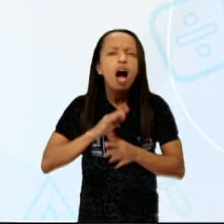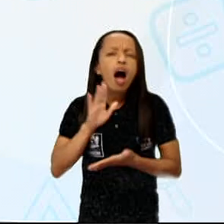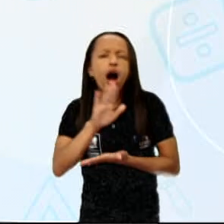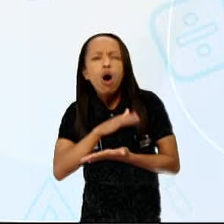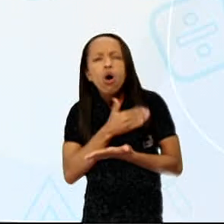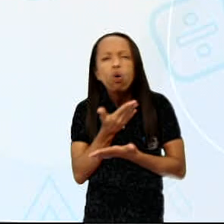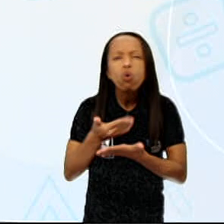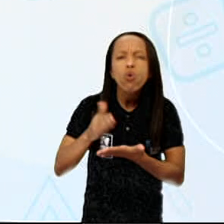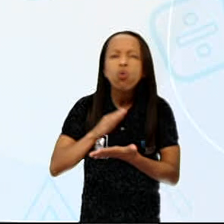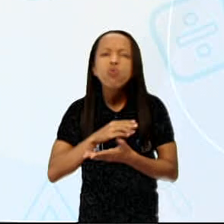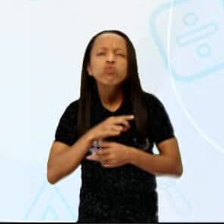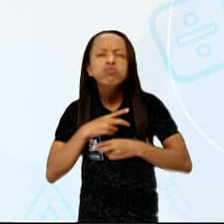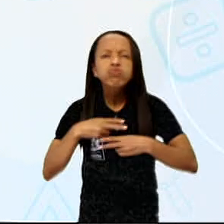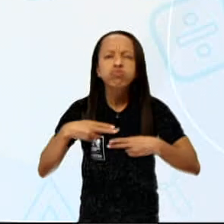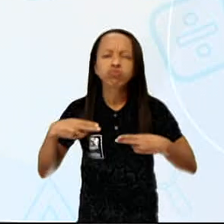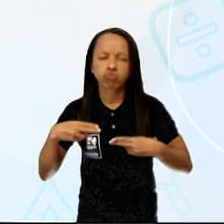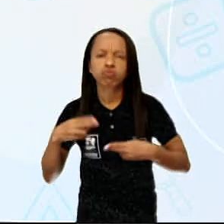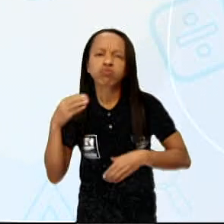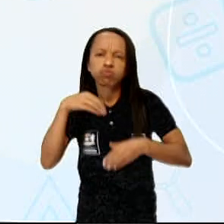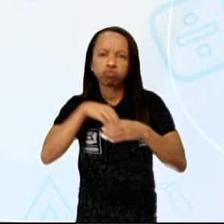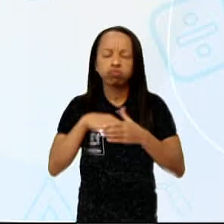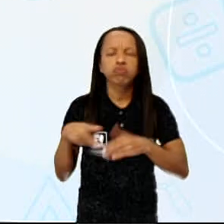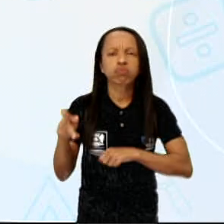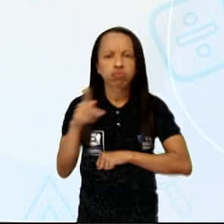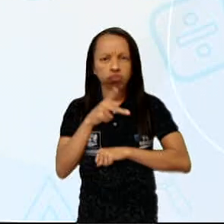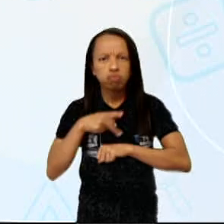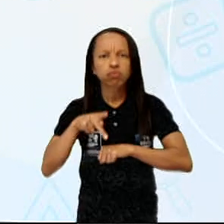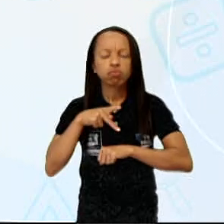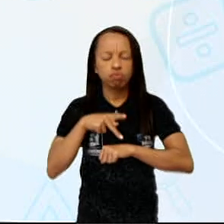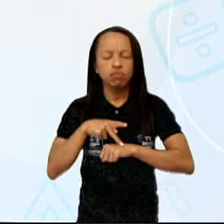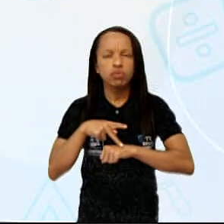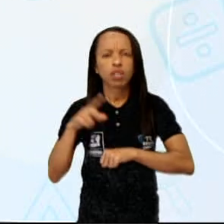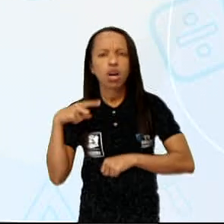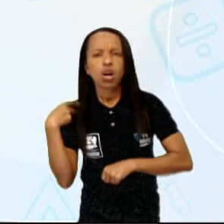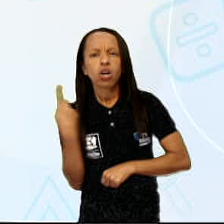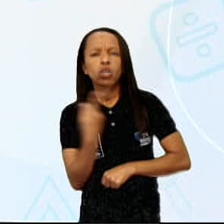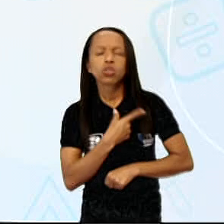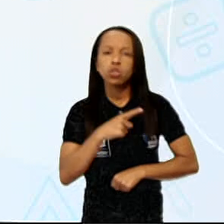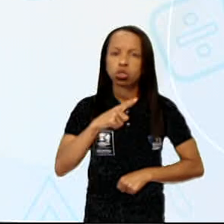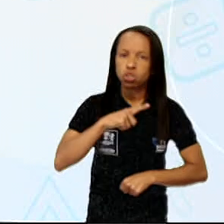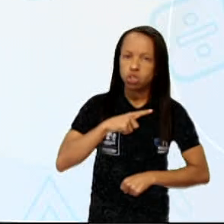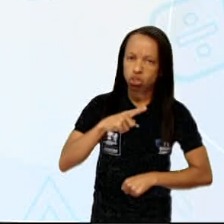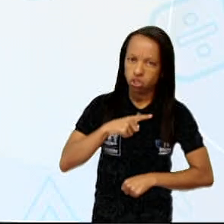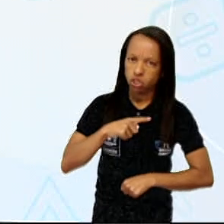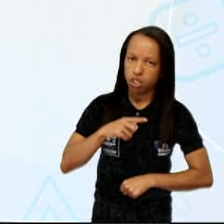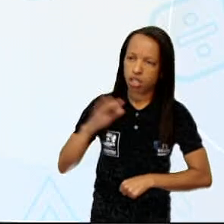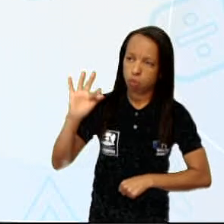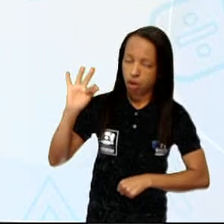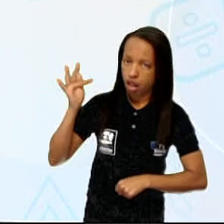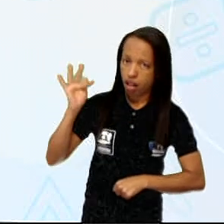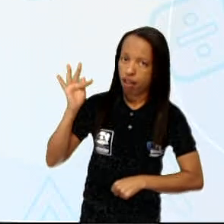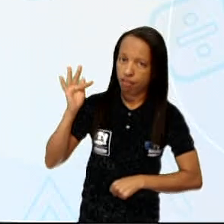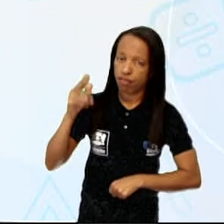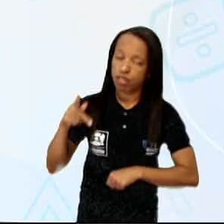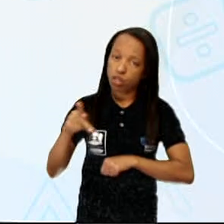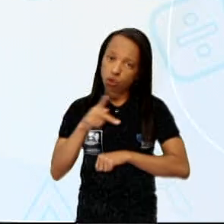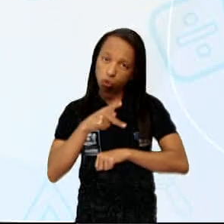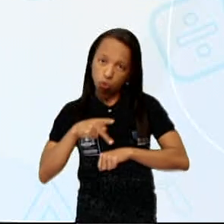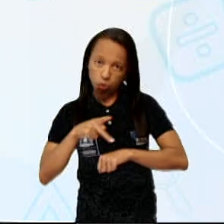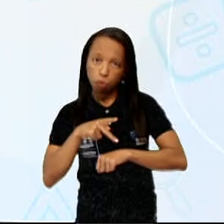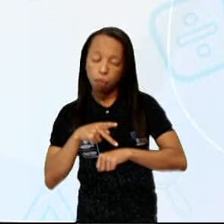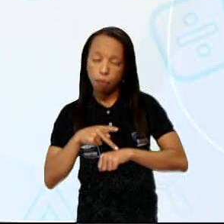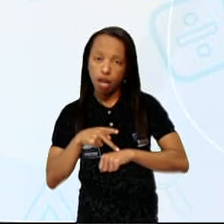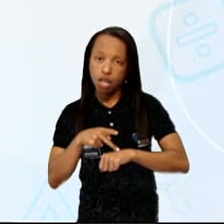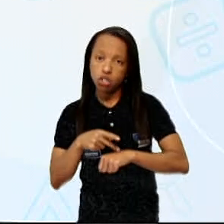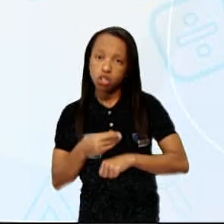Vamos entender o que é que estava ocorrendo. Bem, a gente tem a França como um país que vive basicamente de